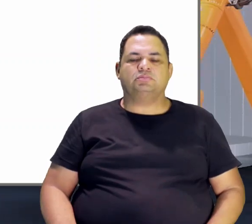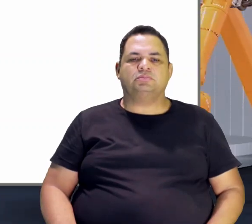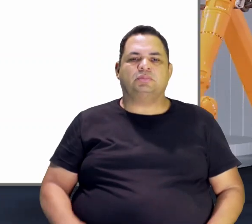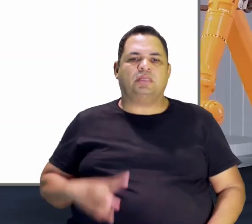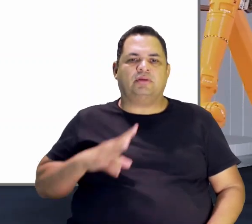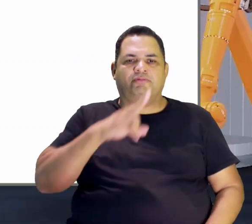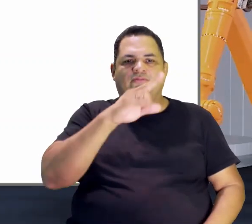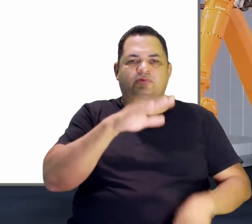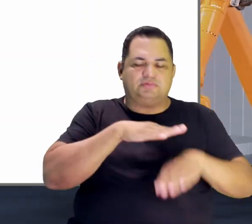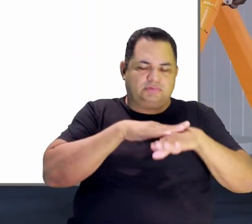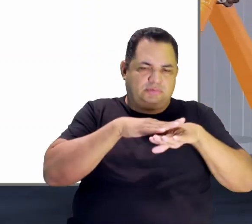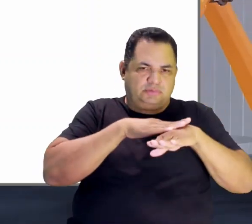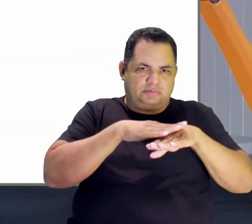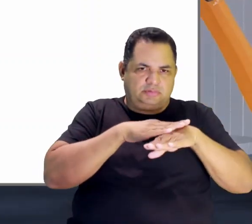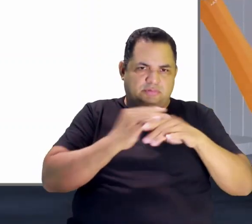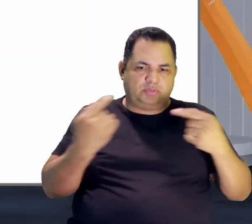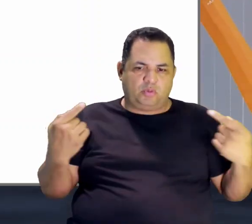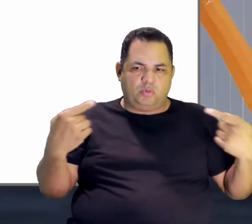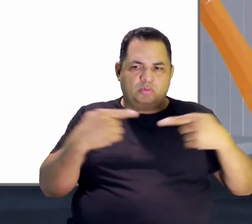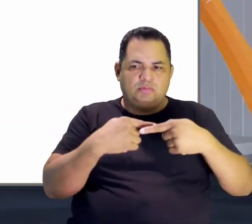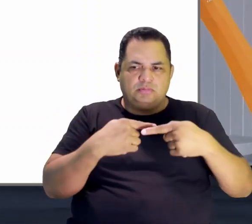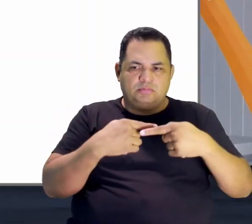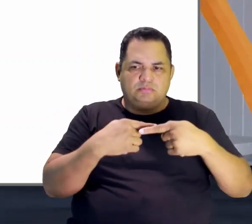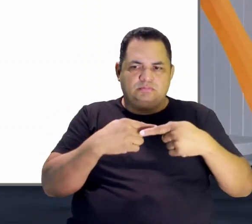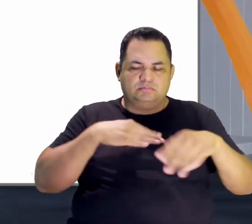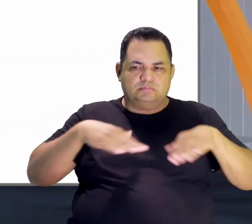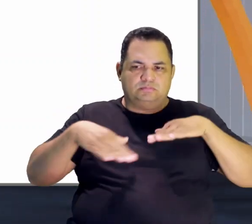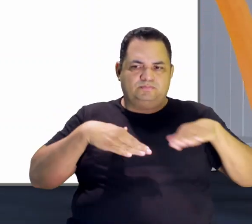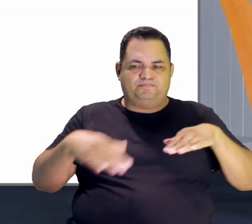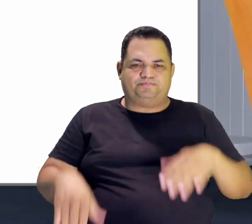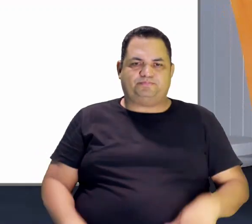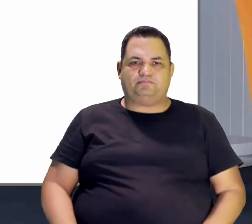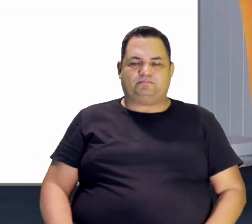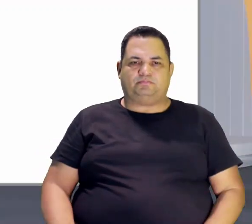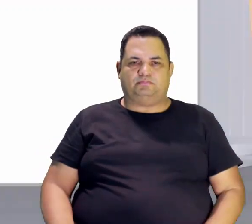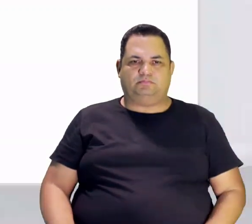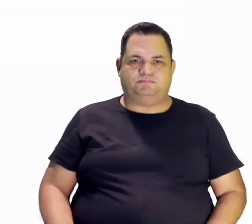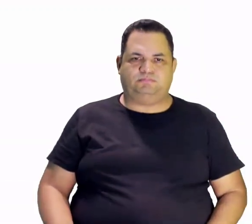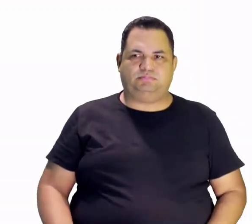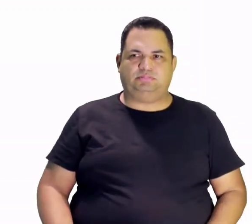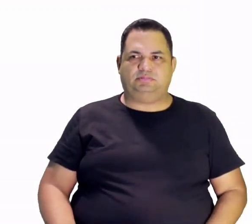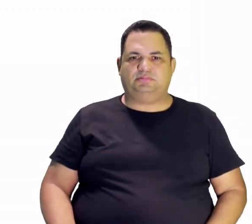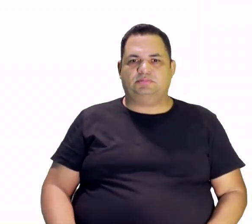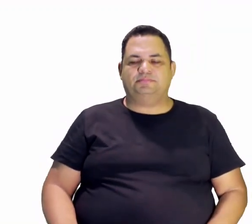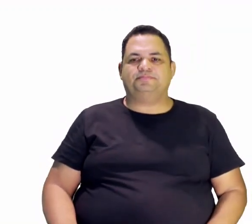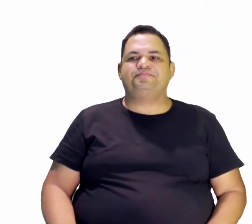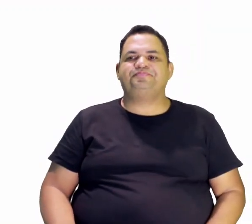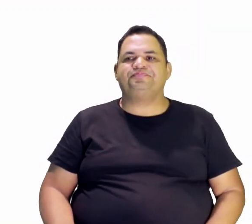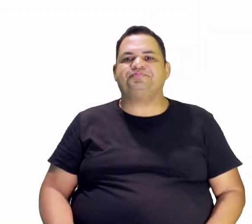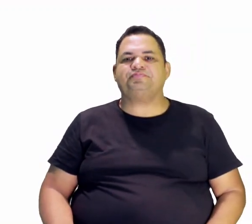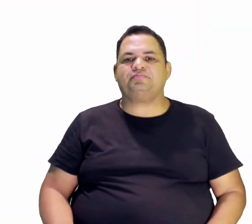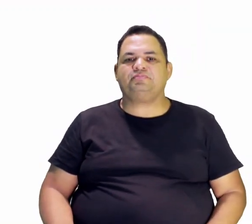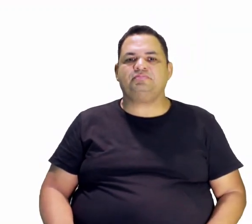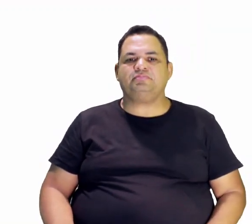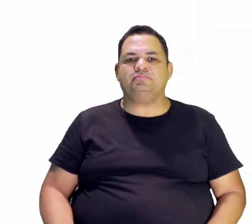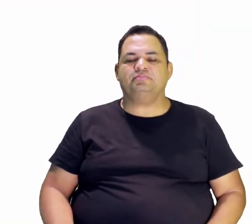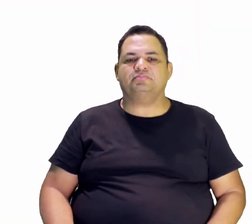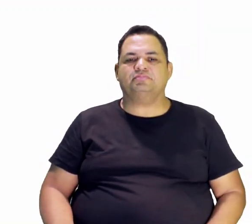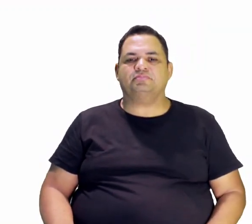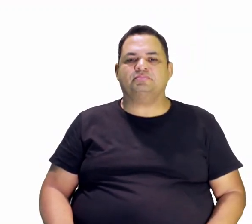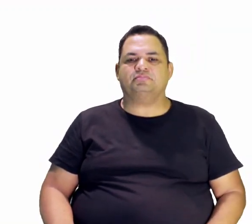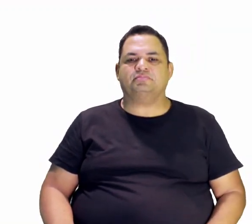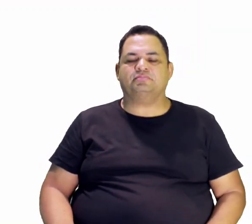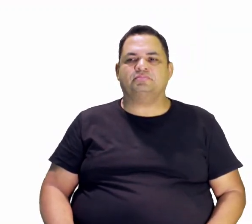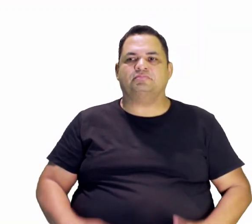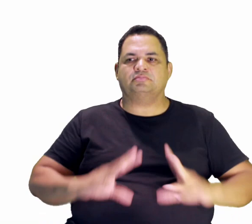atrito. Sempre contrário ao movimento. Tá? Então vamos lá. Tá só dando o nome das forças, então vamos